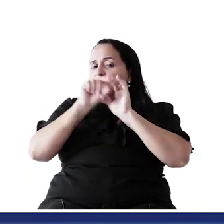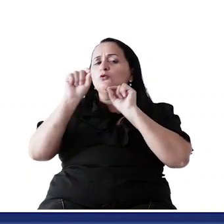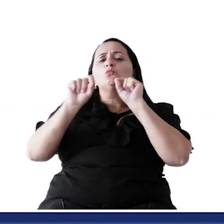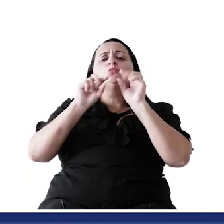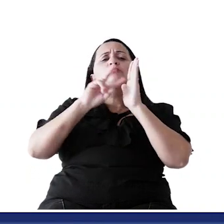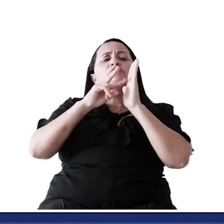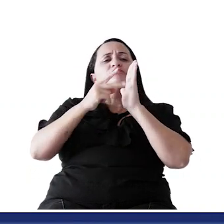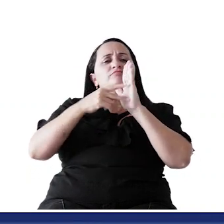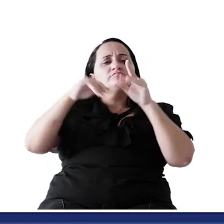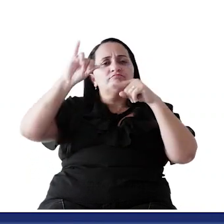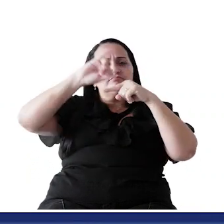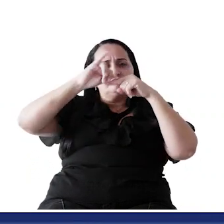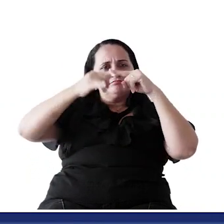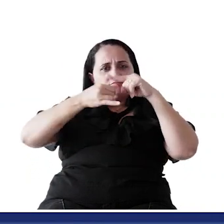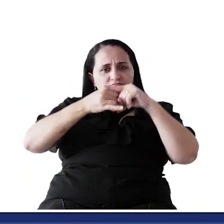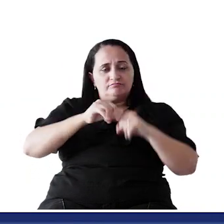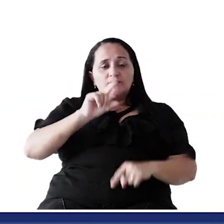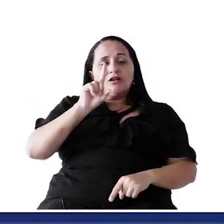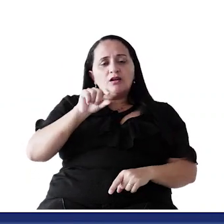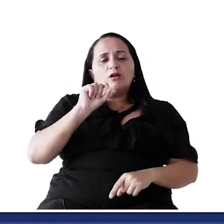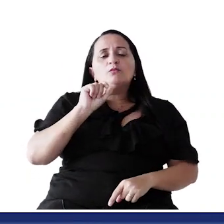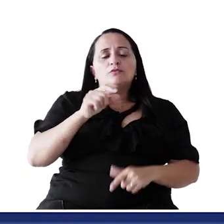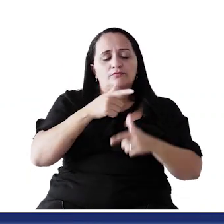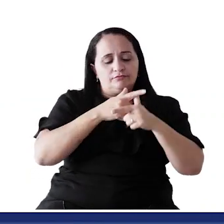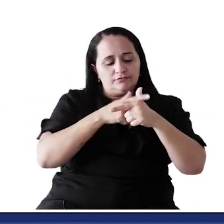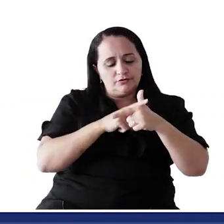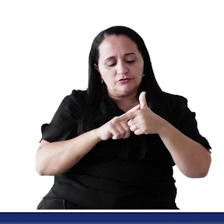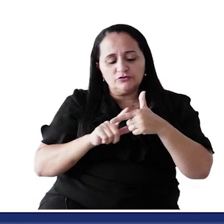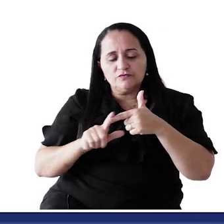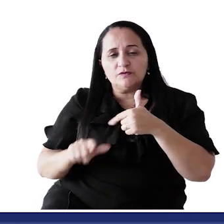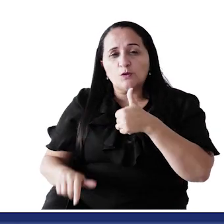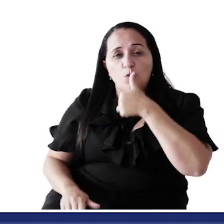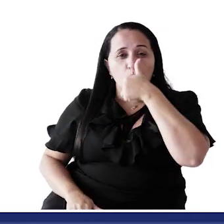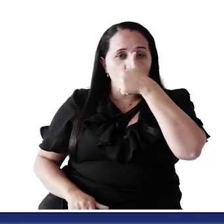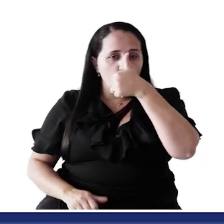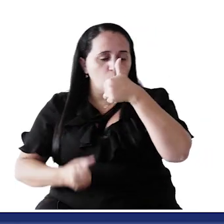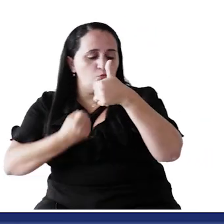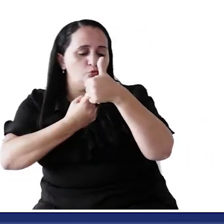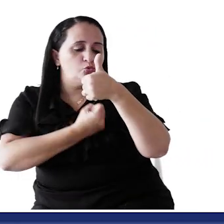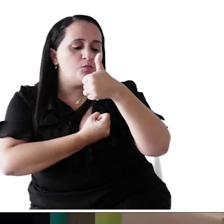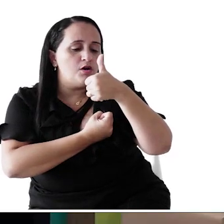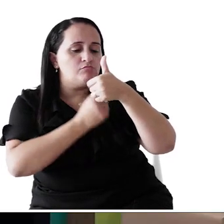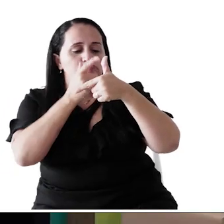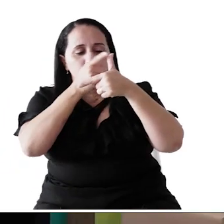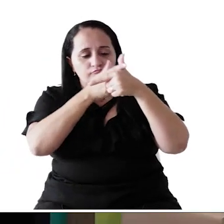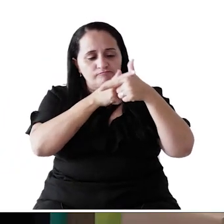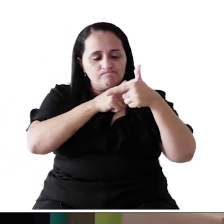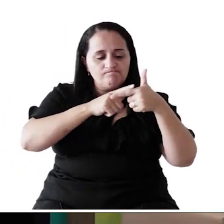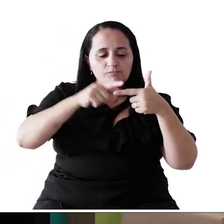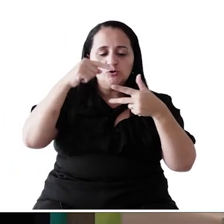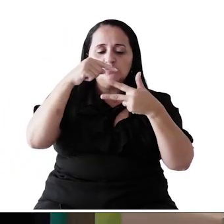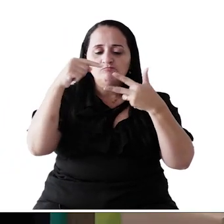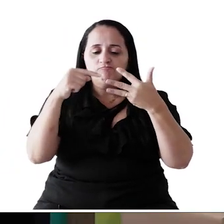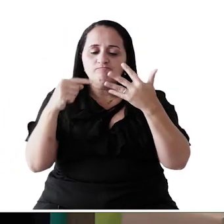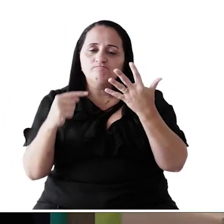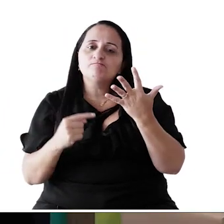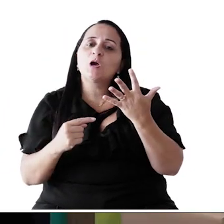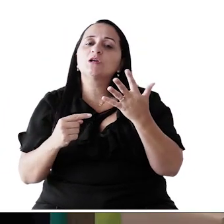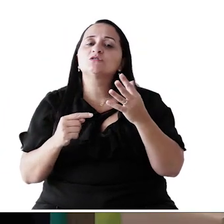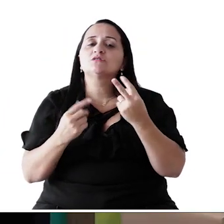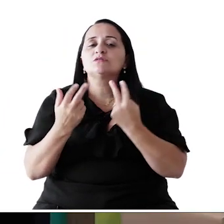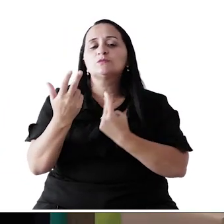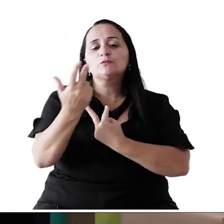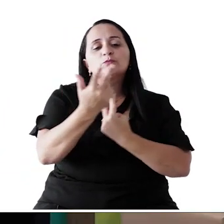a divisão de um número inteiro em suas partes iguais. Vamos pensar assim, esqueçam